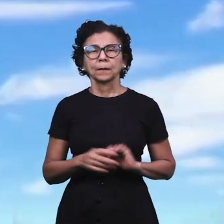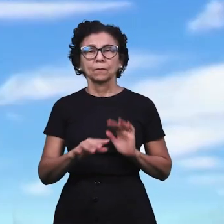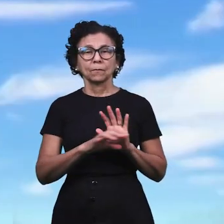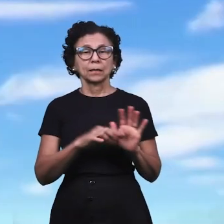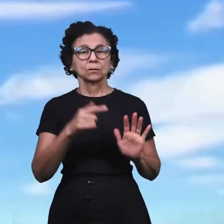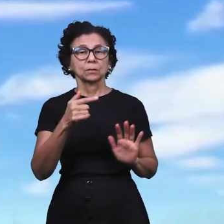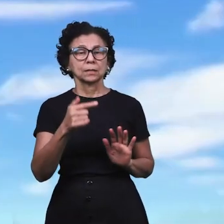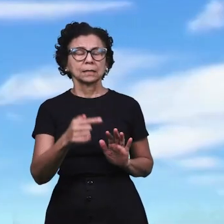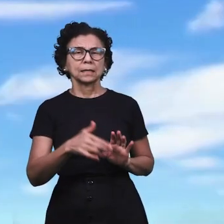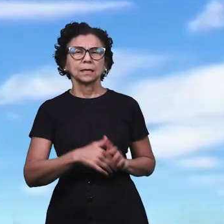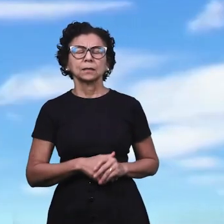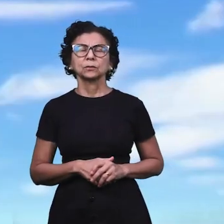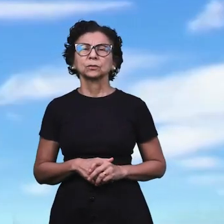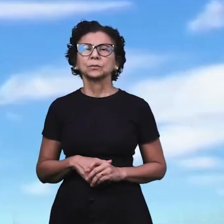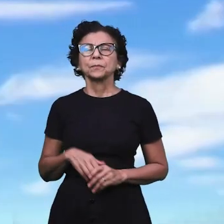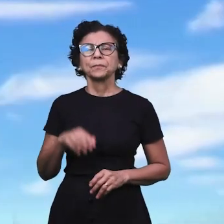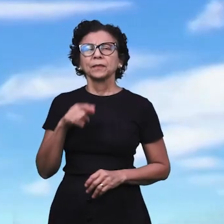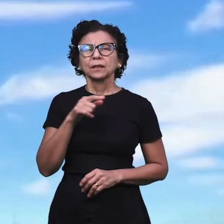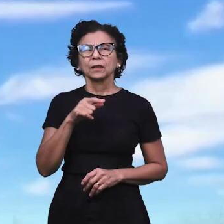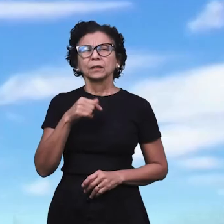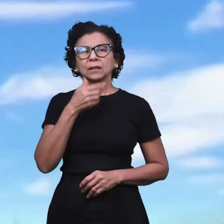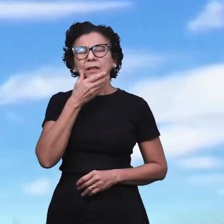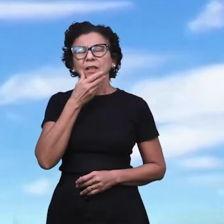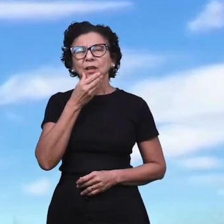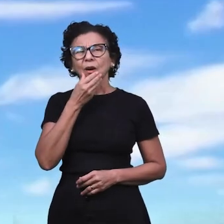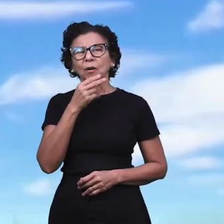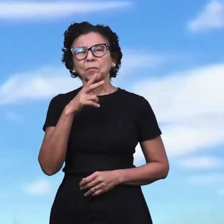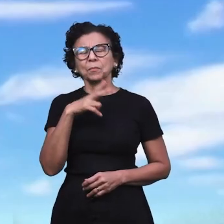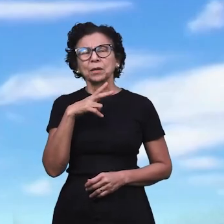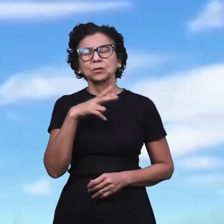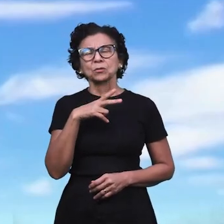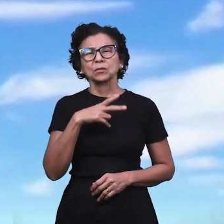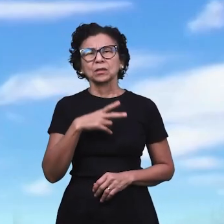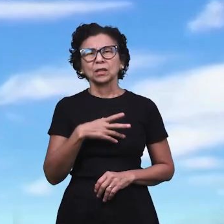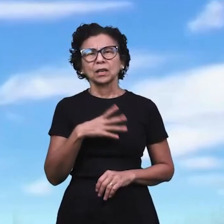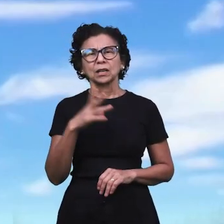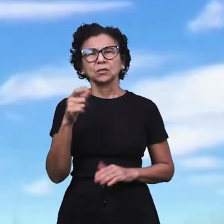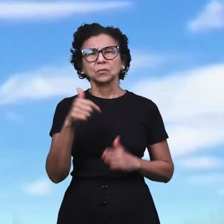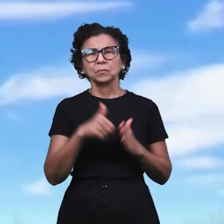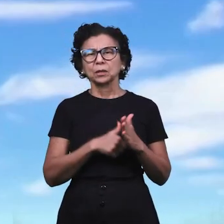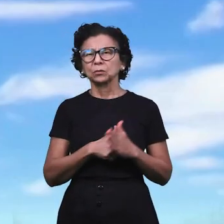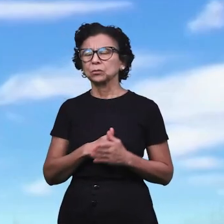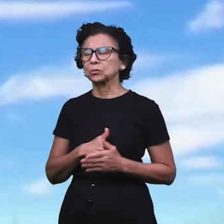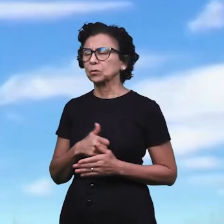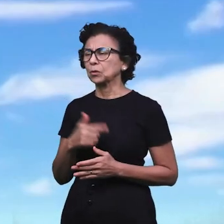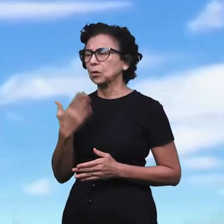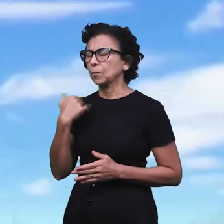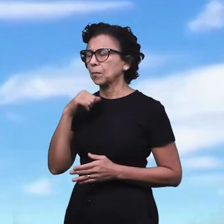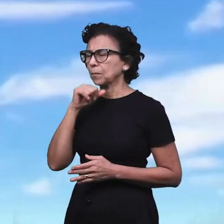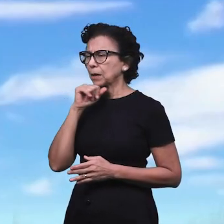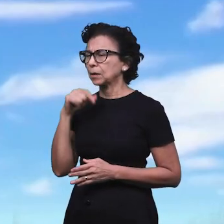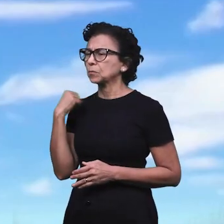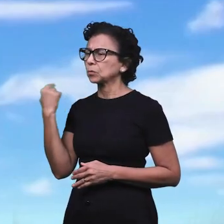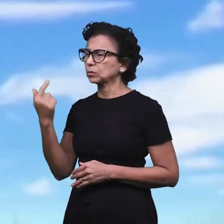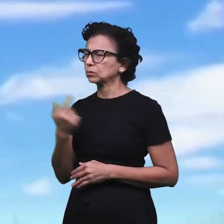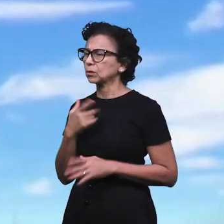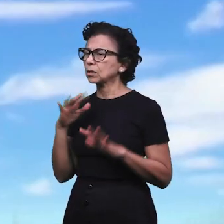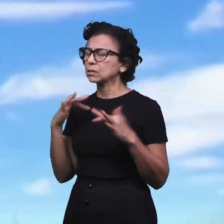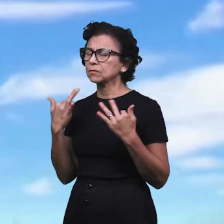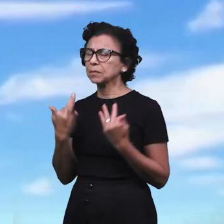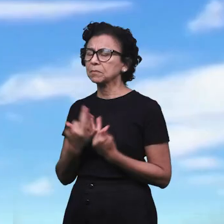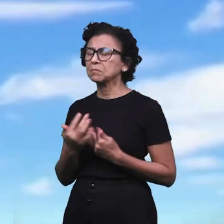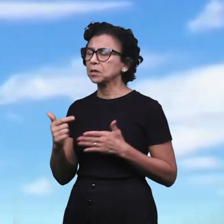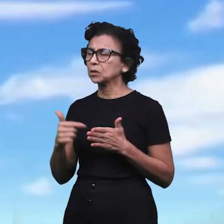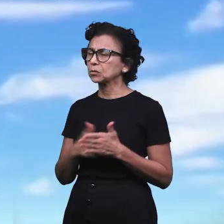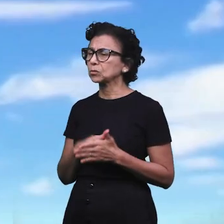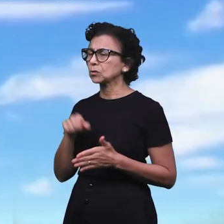disseram, aquele varão particularmente nos perguntou por nós e pela nossa parentela, dizendo, vive ainda vosso